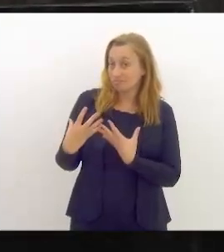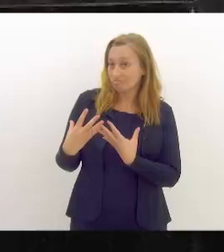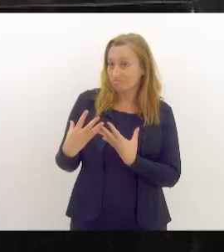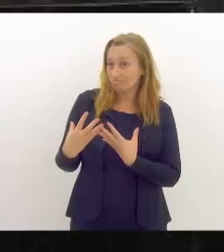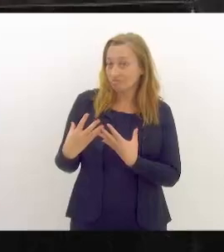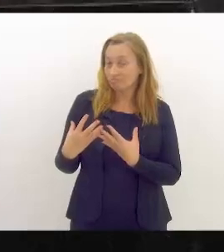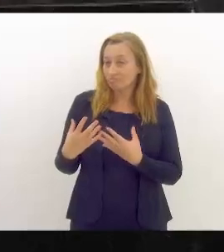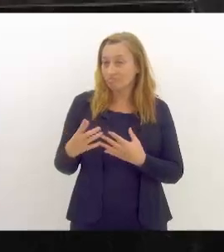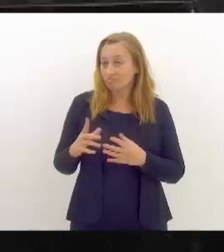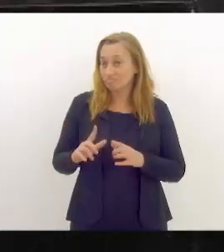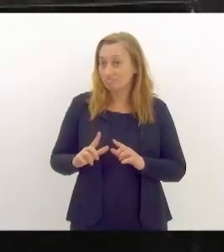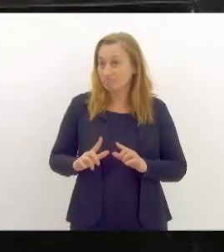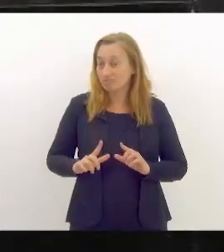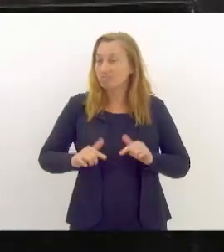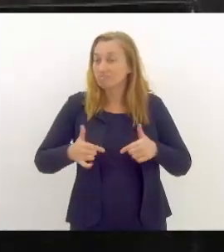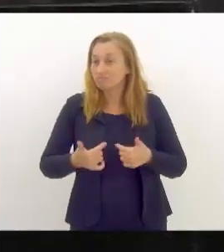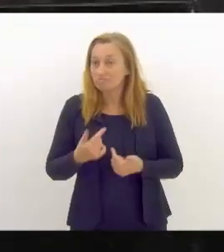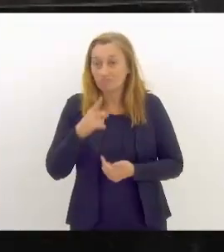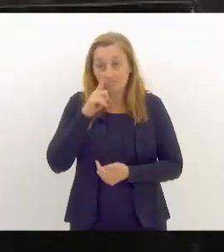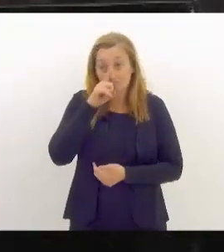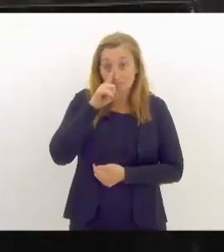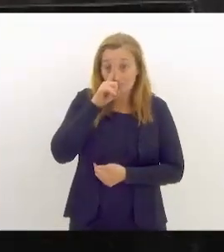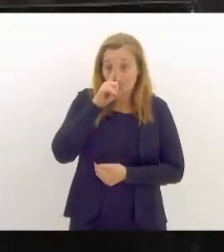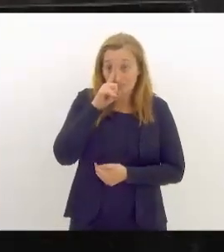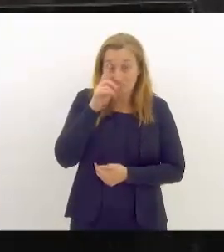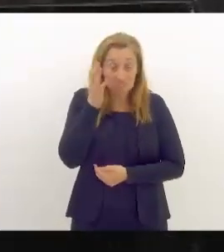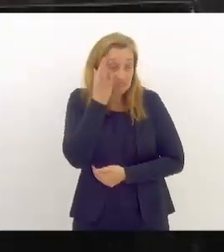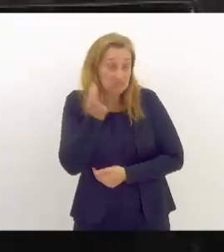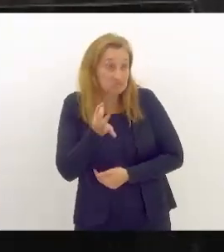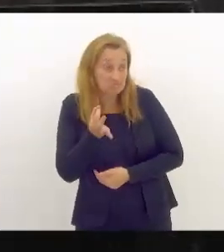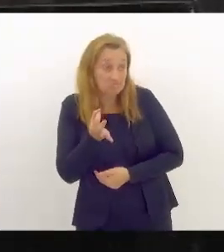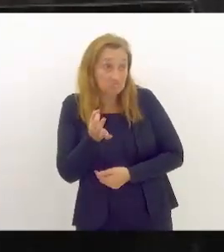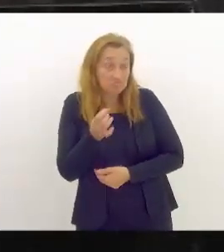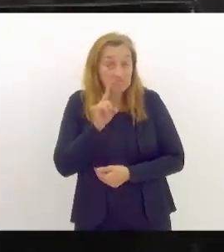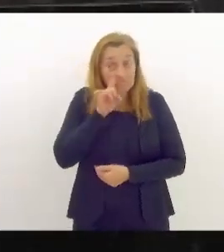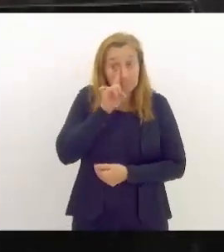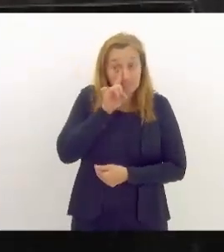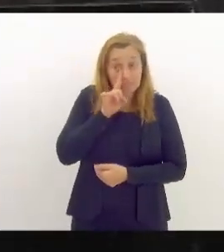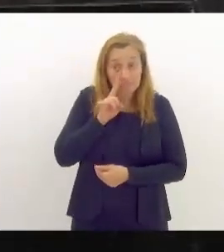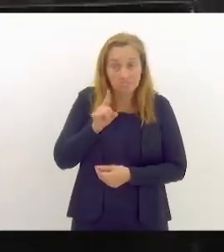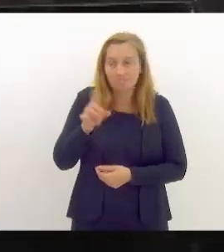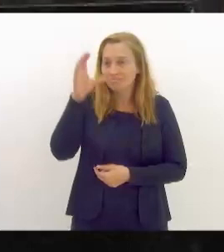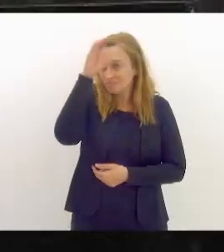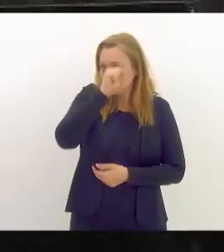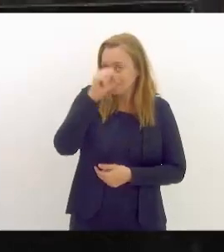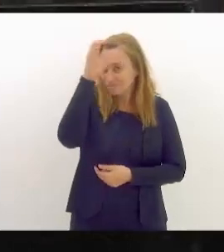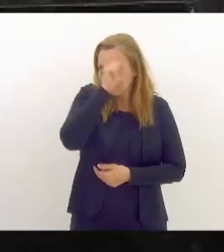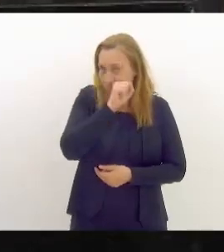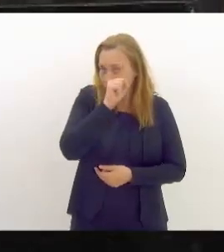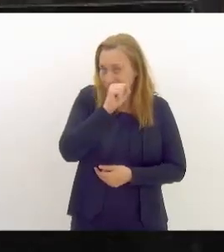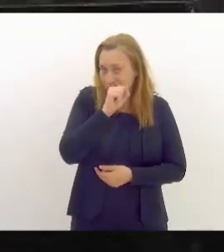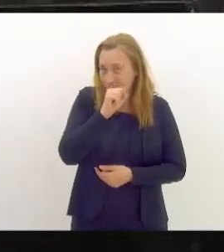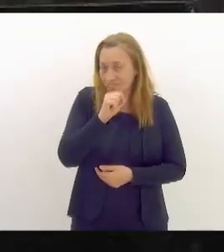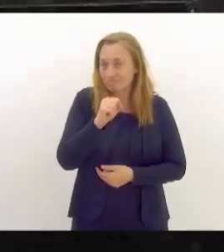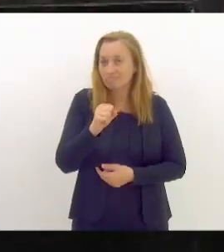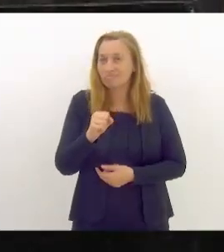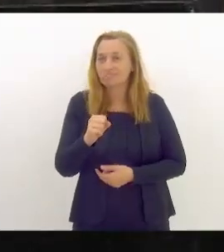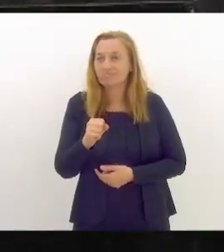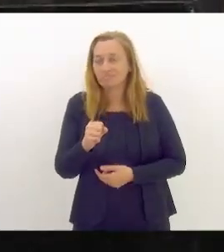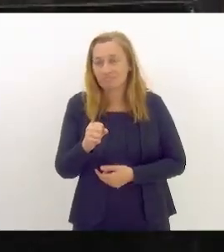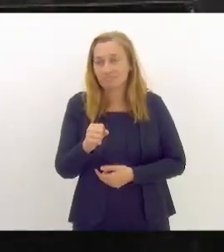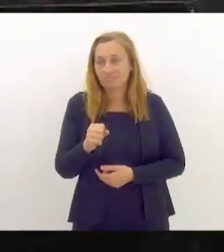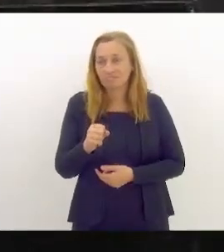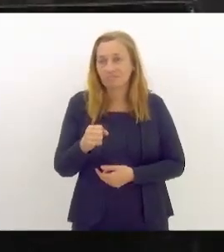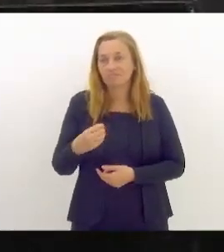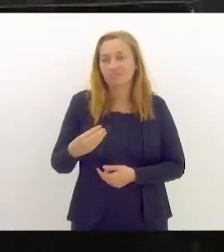riscos quando nem eu mesma saber o que que era risco e aprender a conviver com os riscos aí